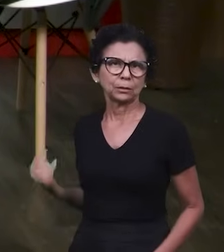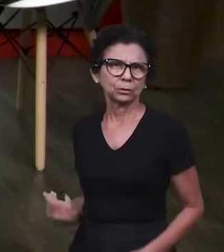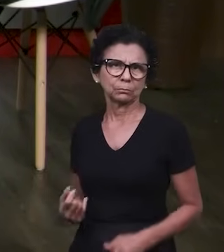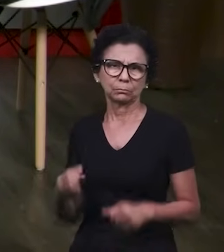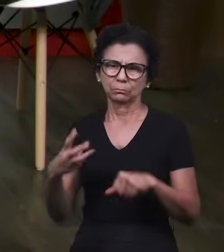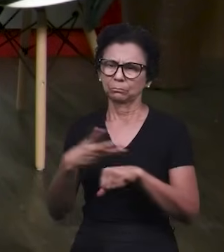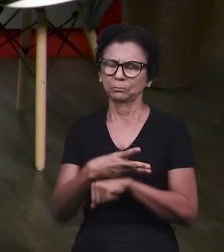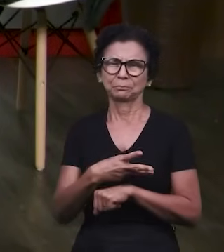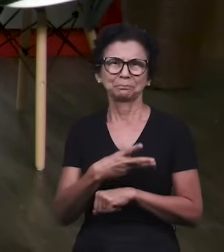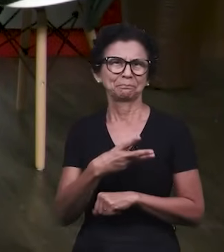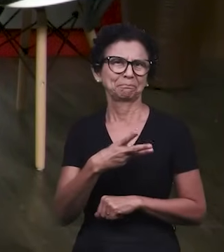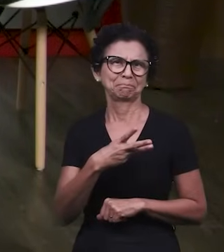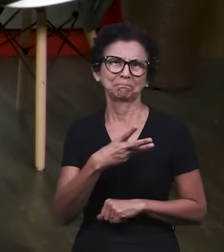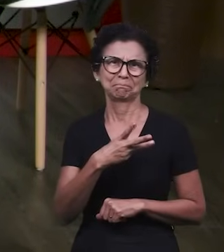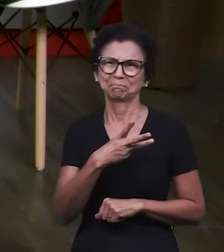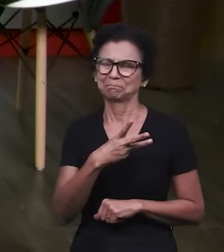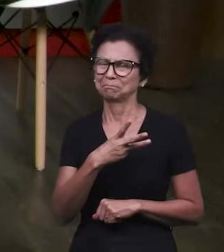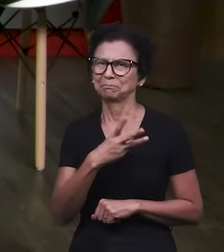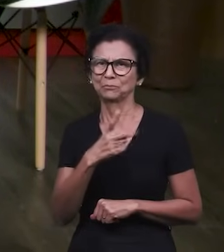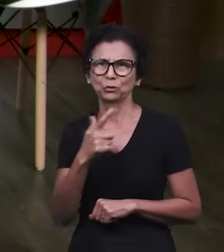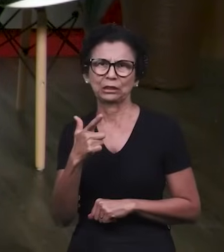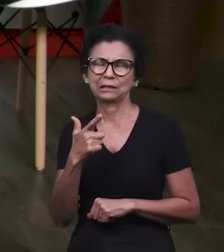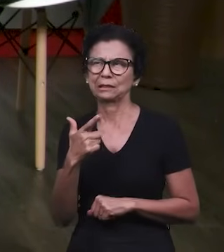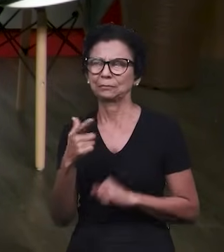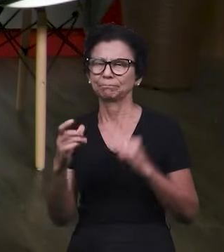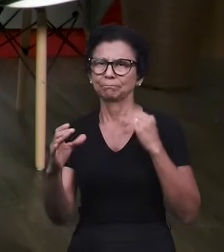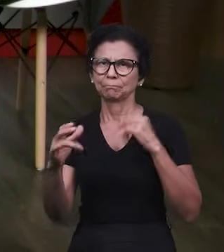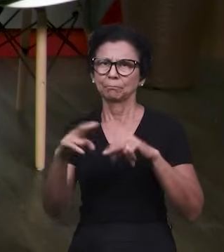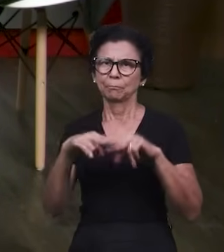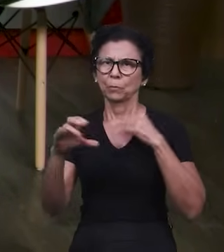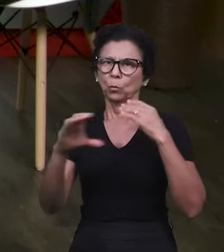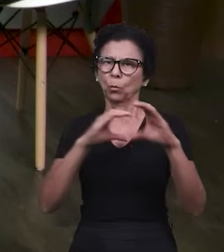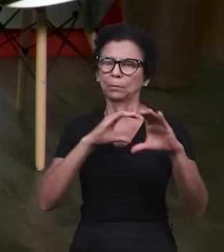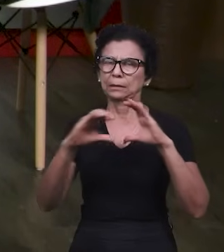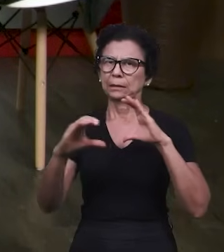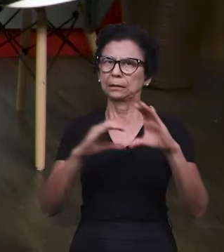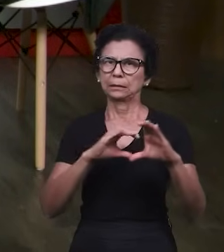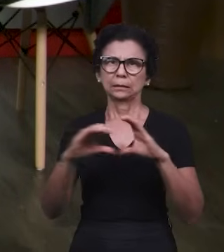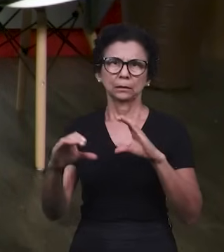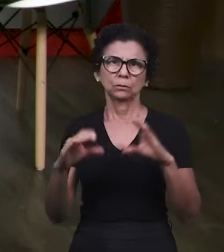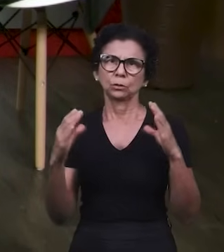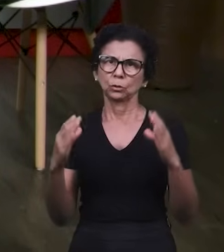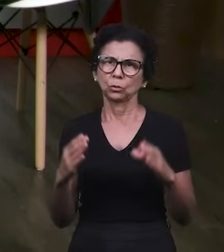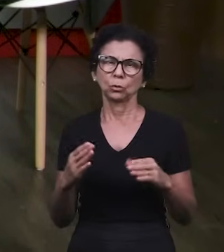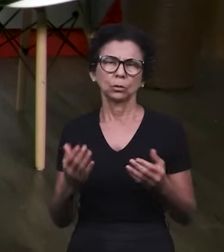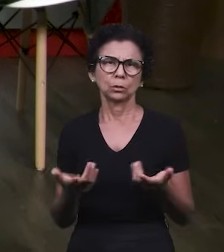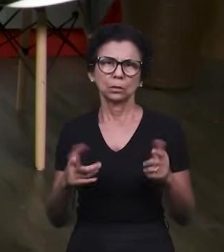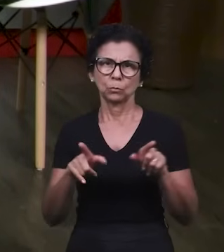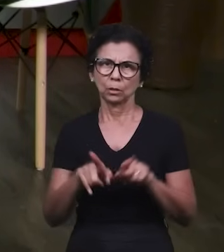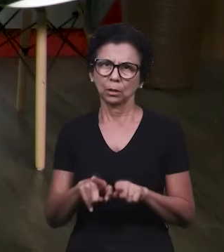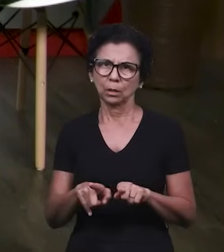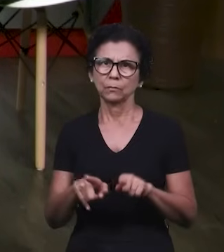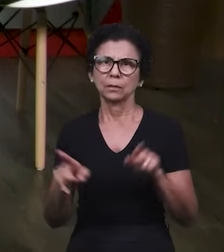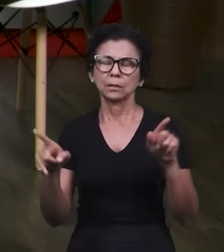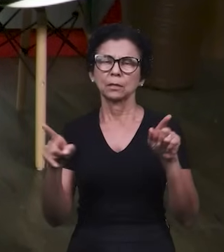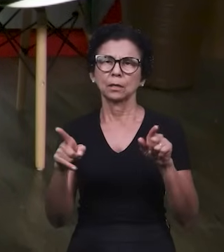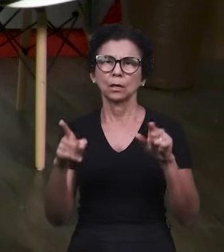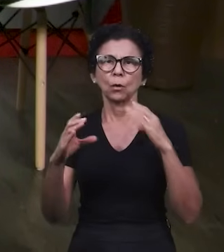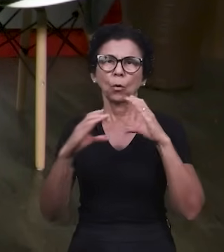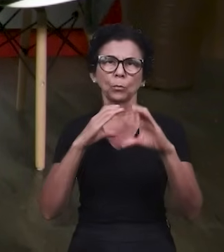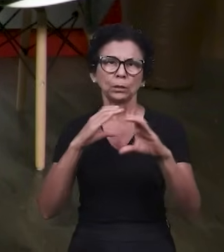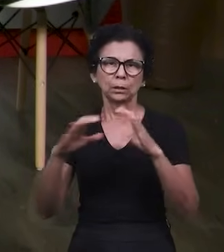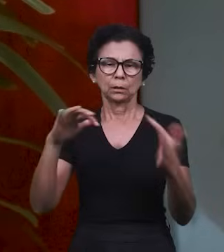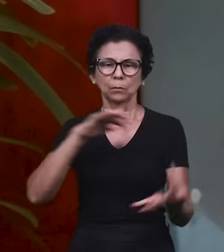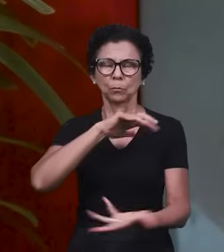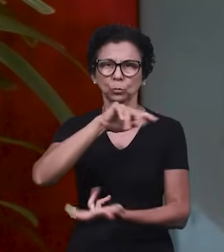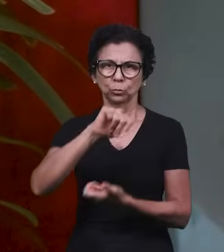não tinha os recursos de comunicação que a gente tem hoje, que a gente fala com qualquer pessoa no mundo instantaneamente. Então a